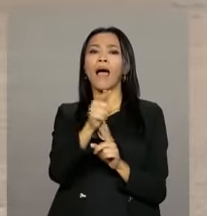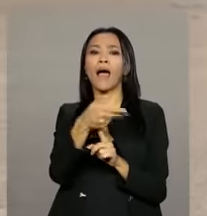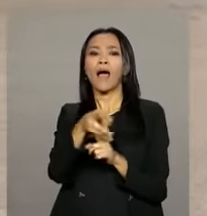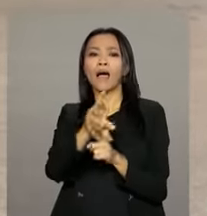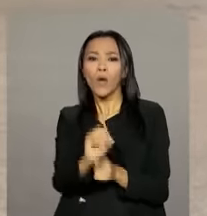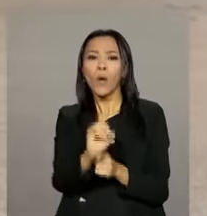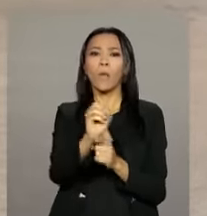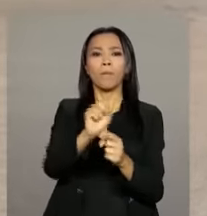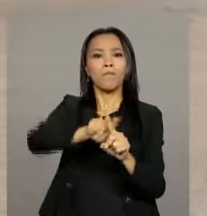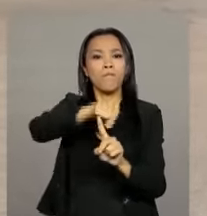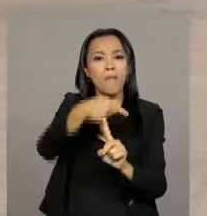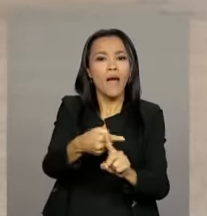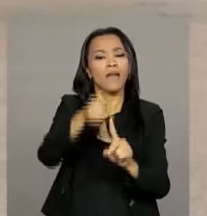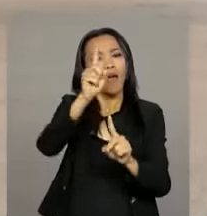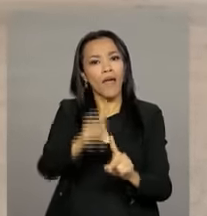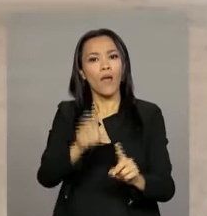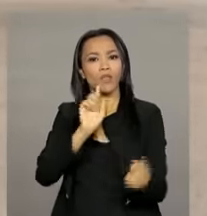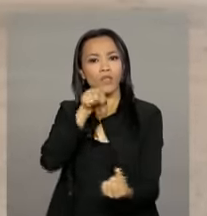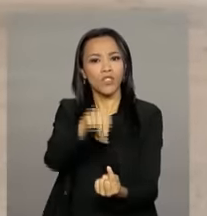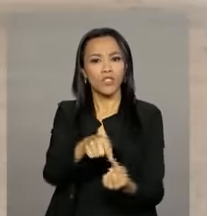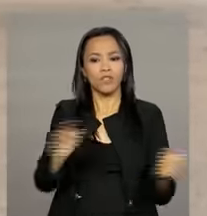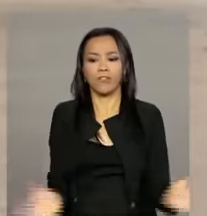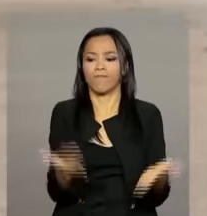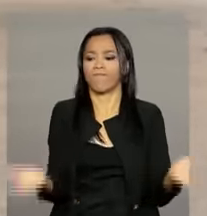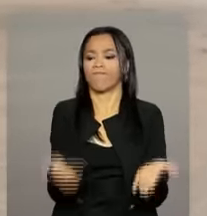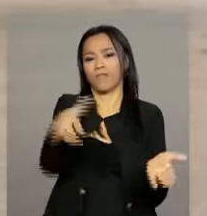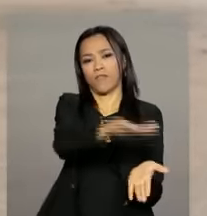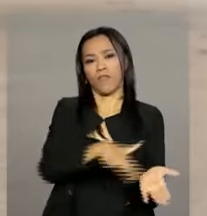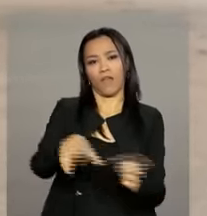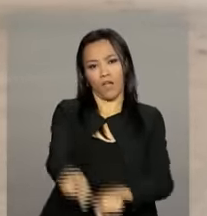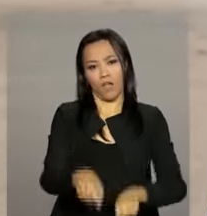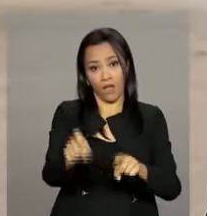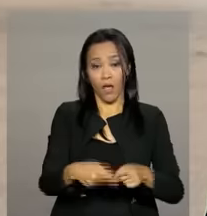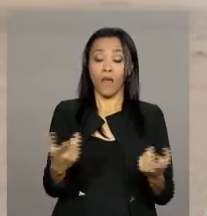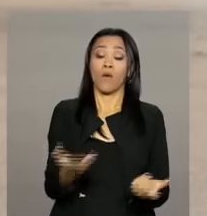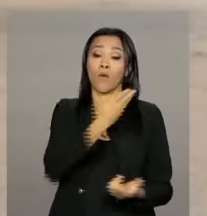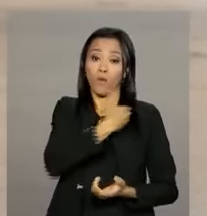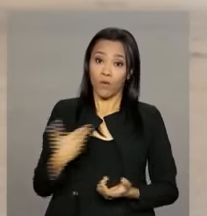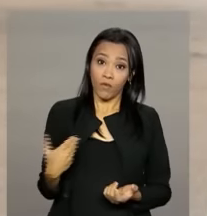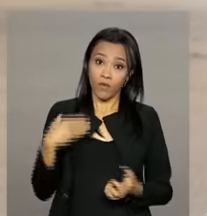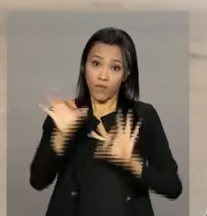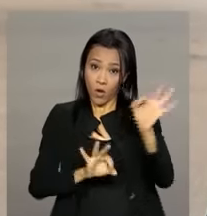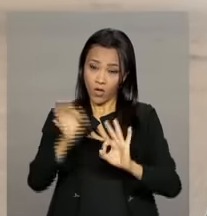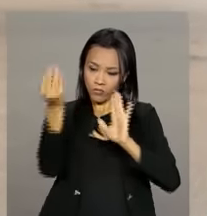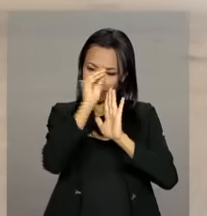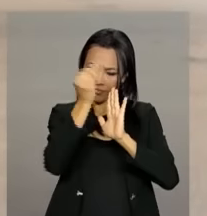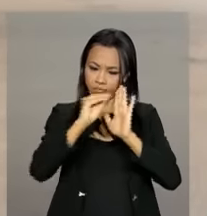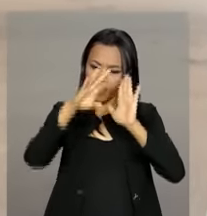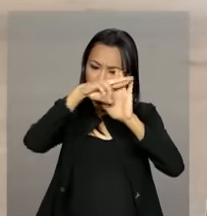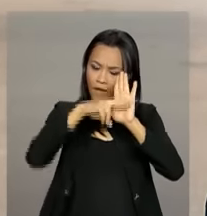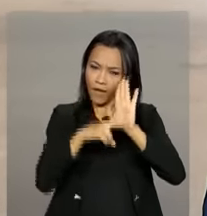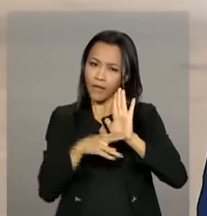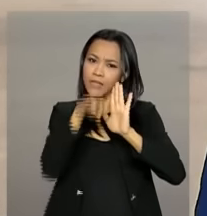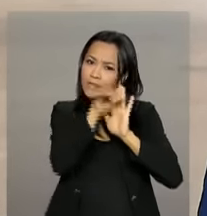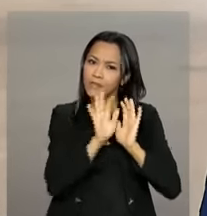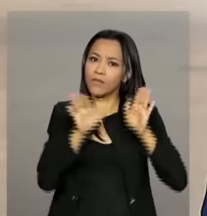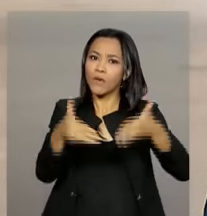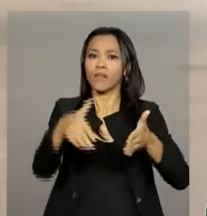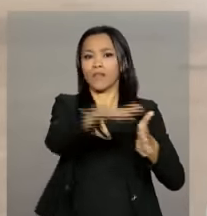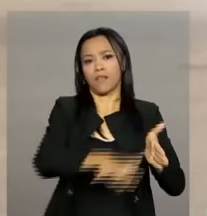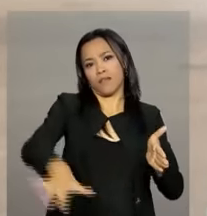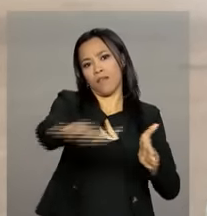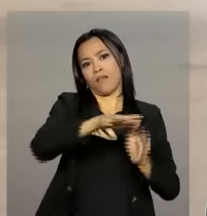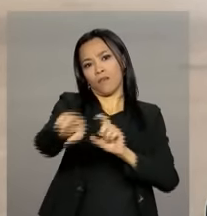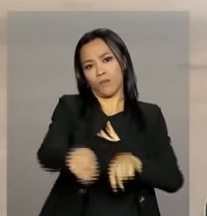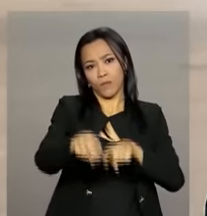eficiência e e agilidade à produção rural o governo vem adotando medidas para beneficiar a agricultura e O agronegócio na semana